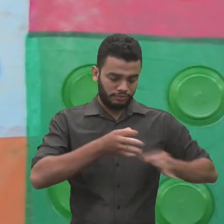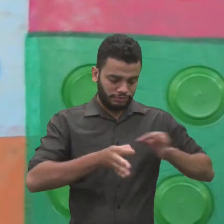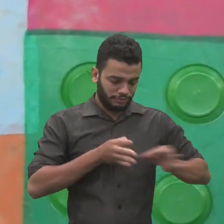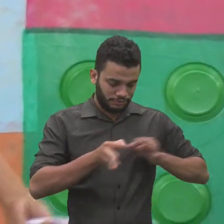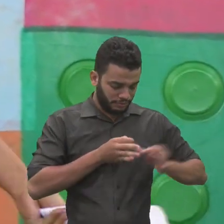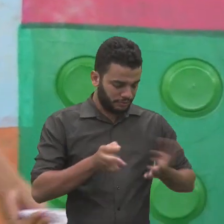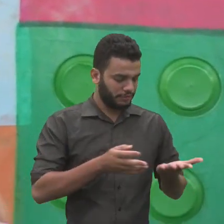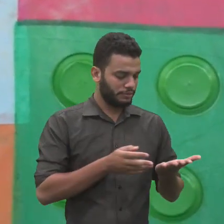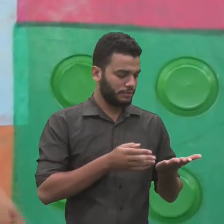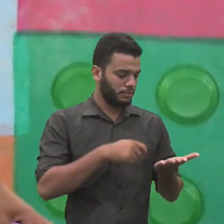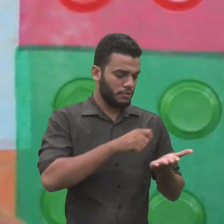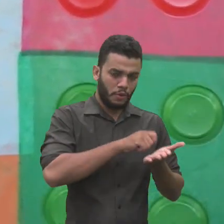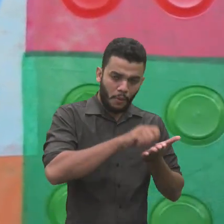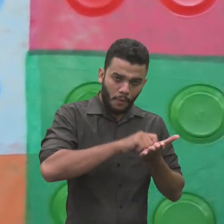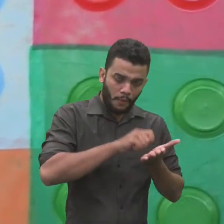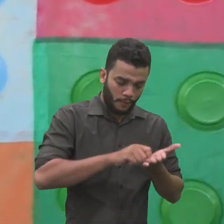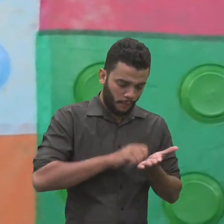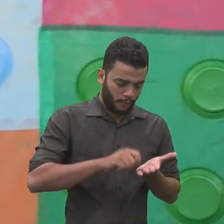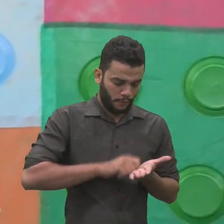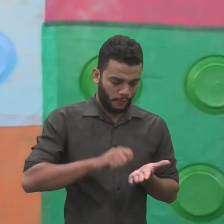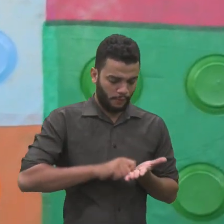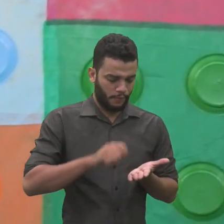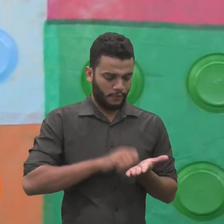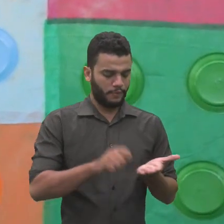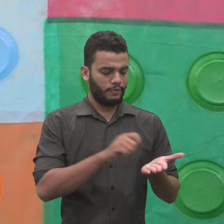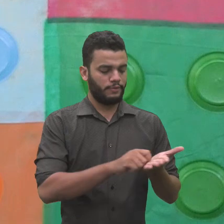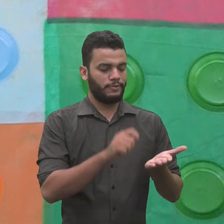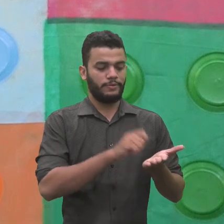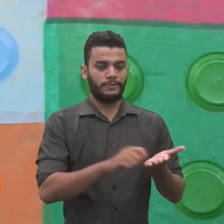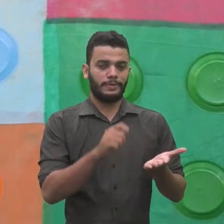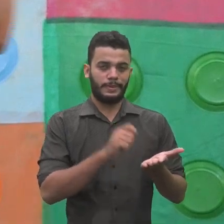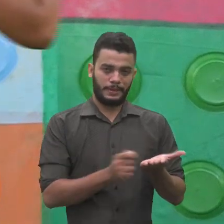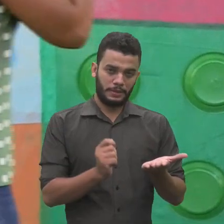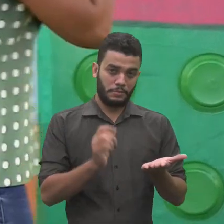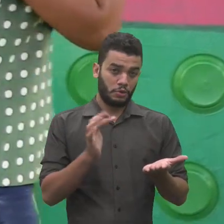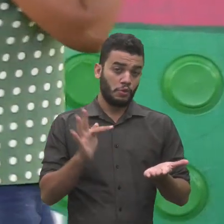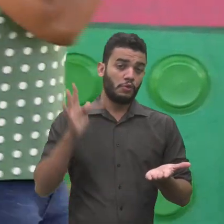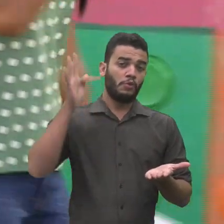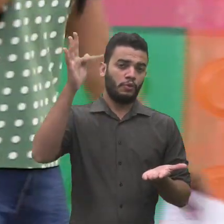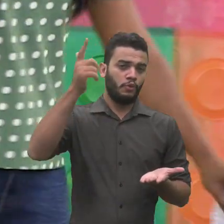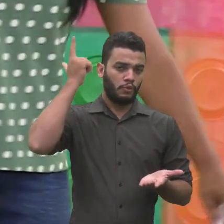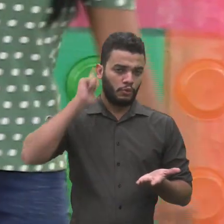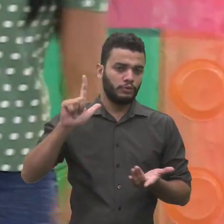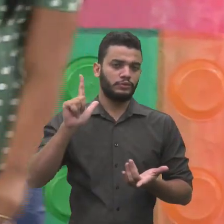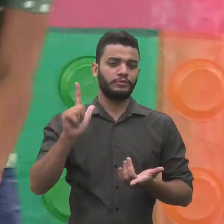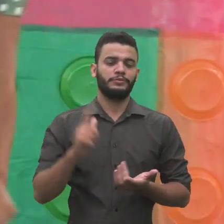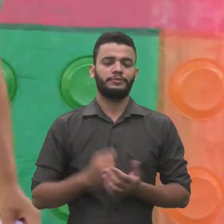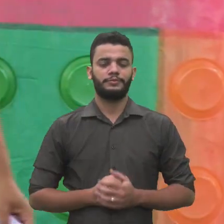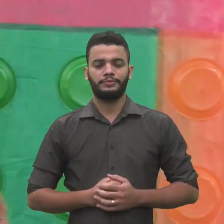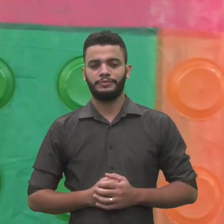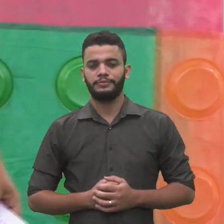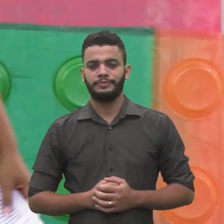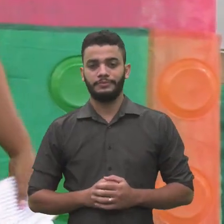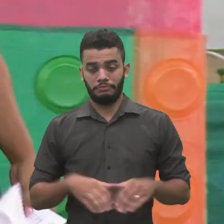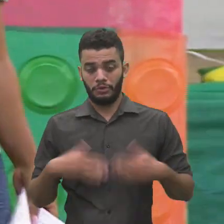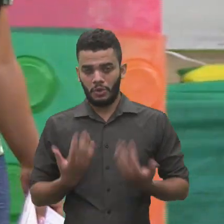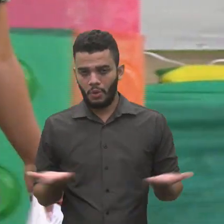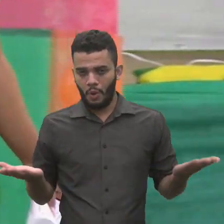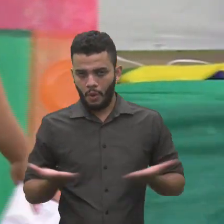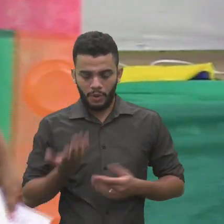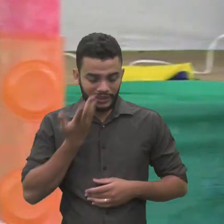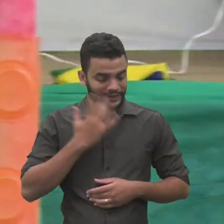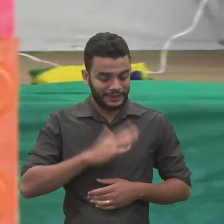para ser bombeiro, ele precisa estudar. Muito bom, parabéns, né, Lourenço? Olha só, agora nossas crianças